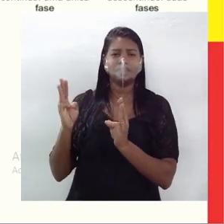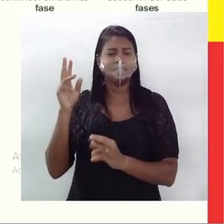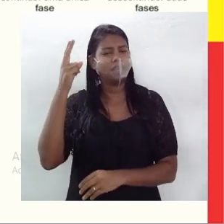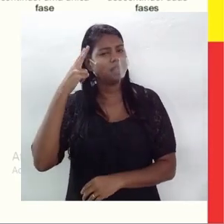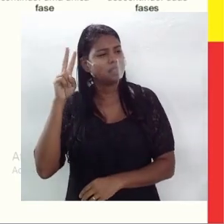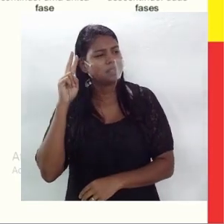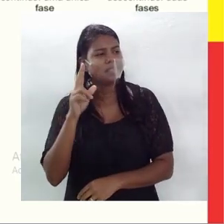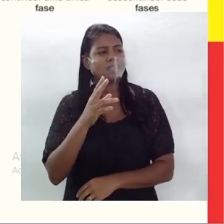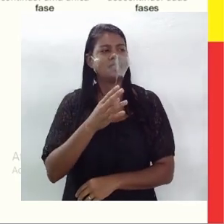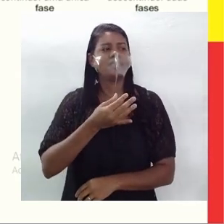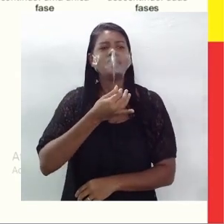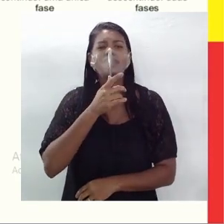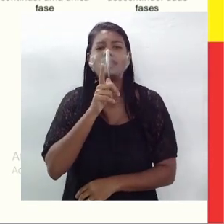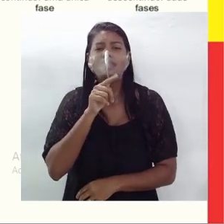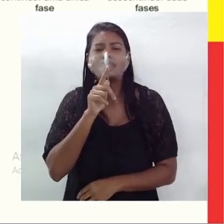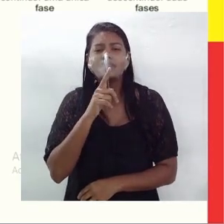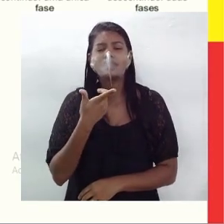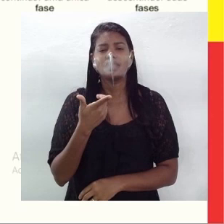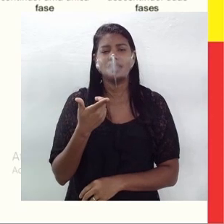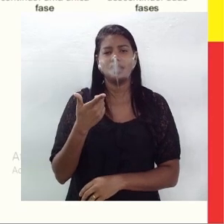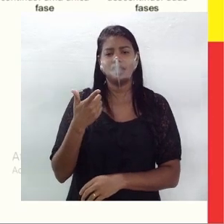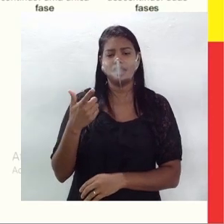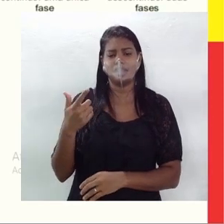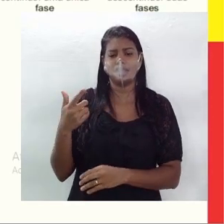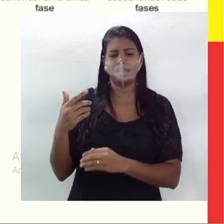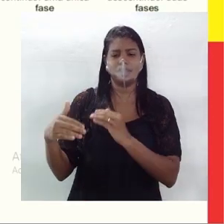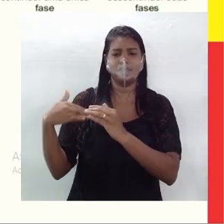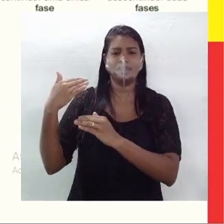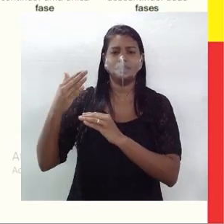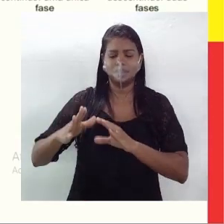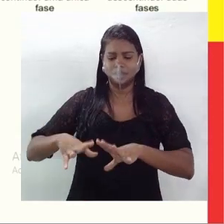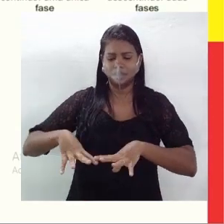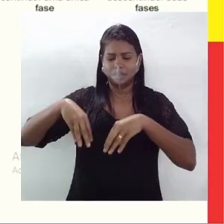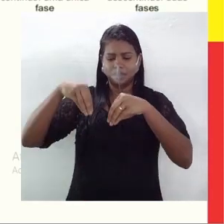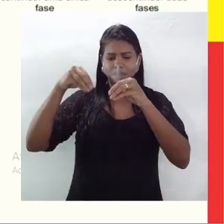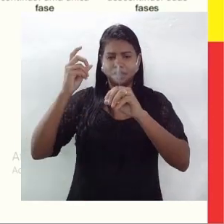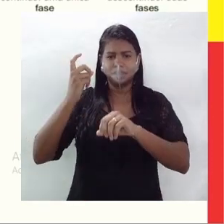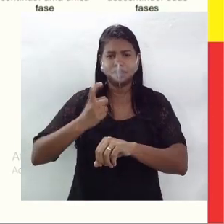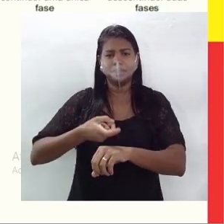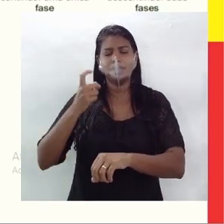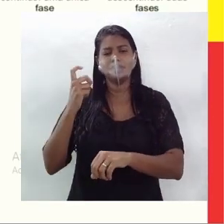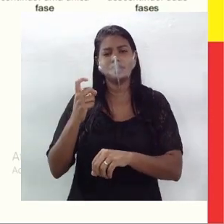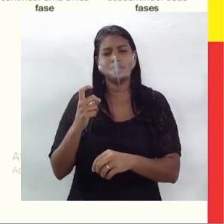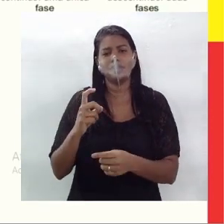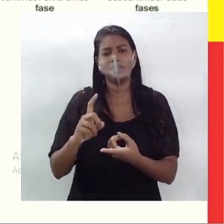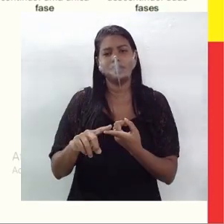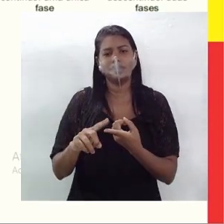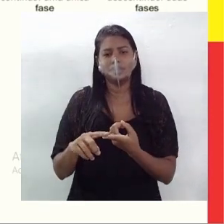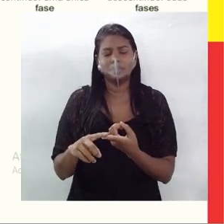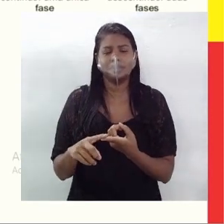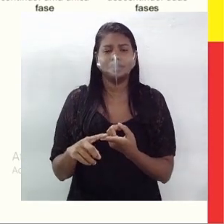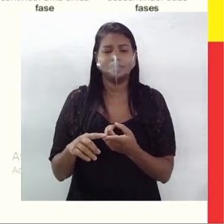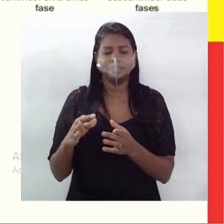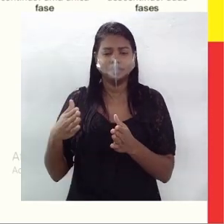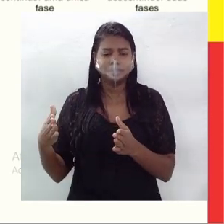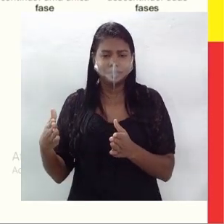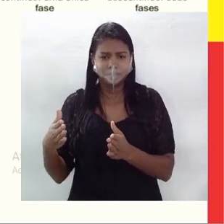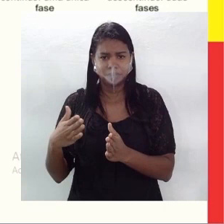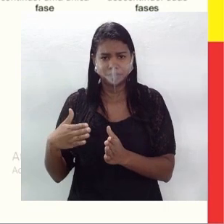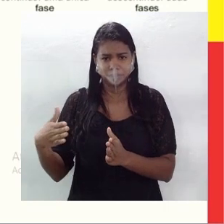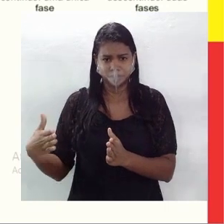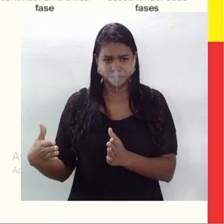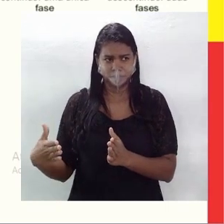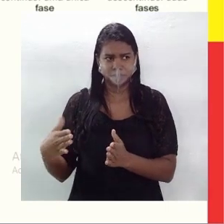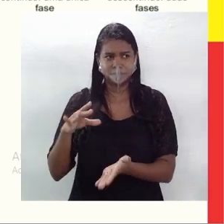da água, quando a água ela passa do estado líquido para o estado sólido. Então, esse ali é,